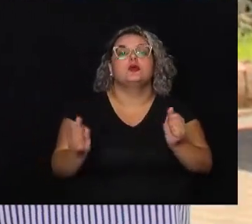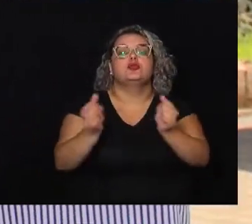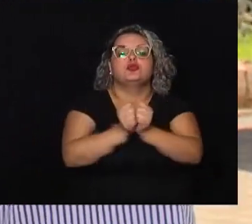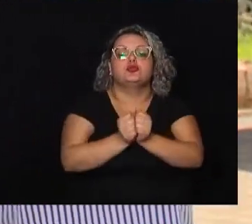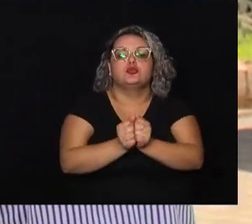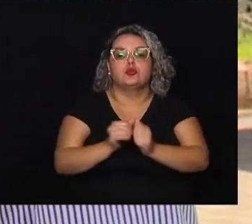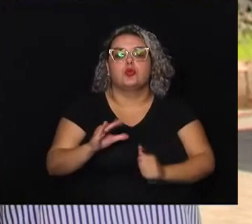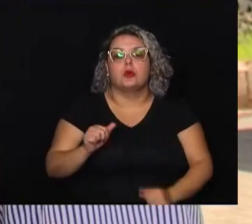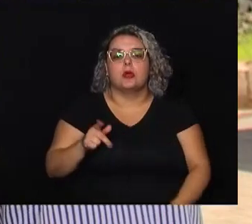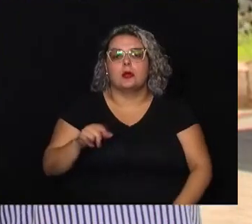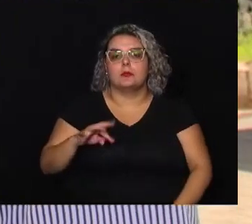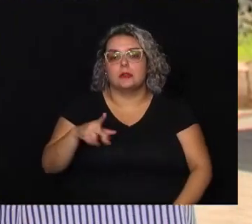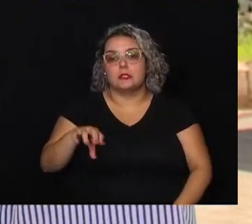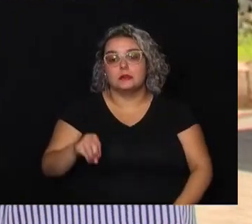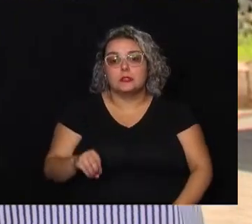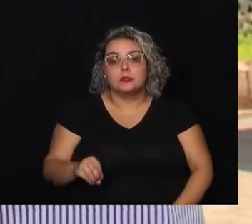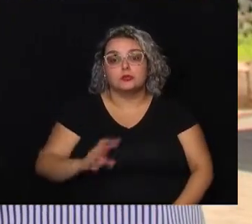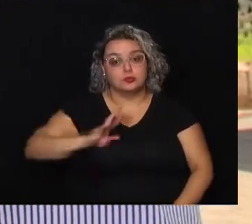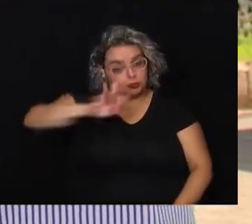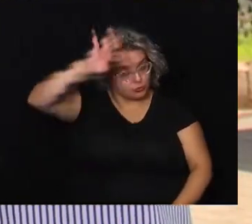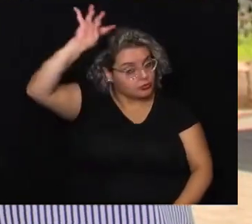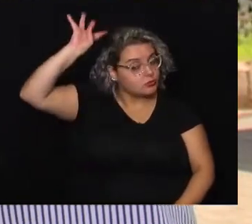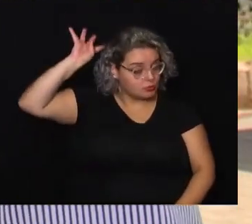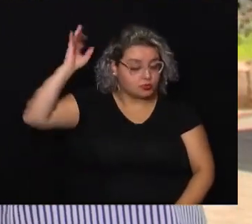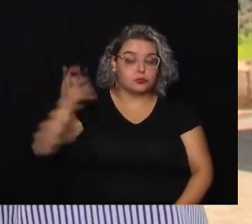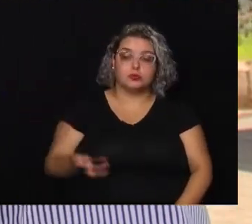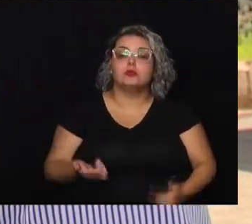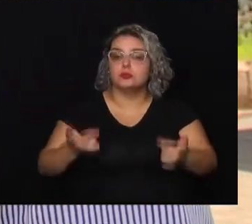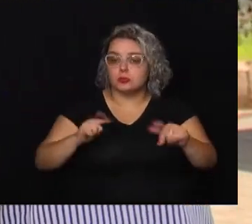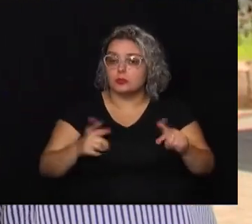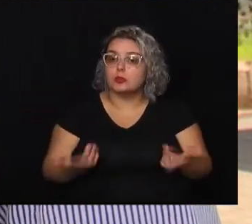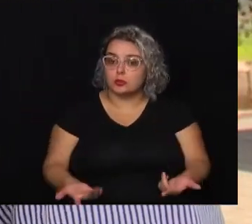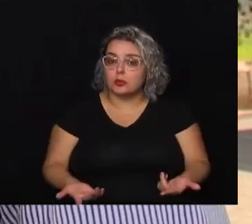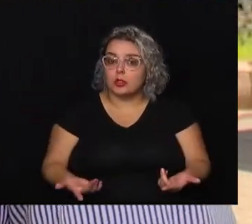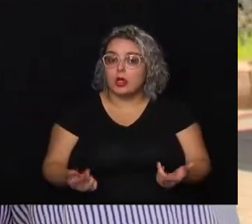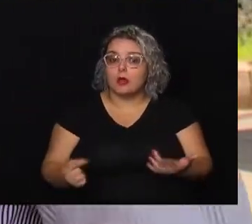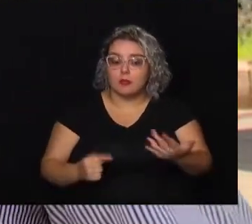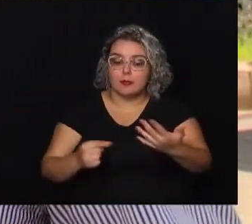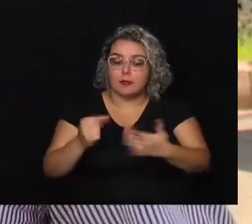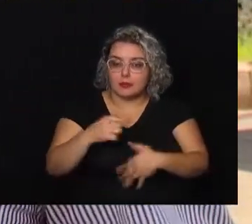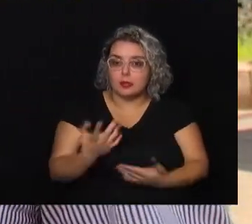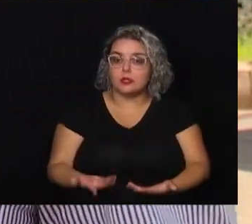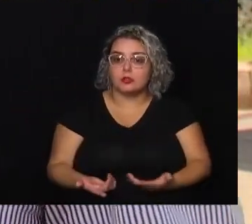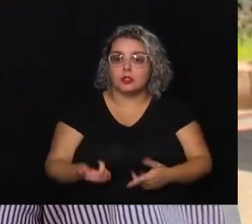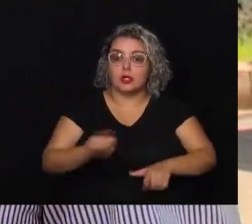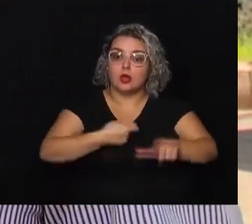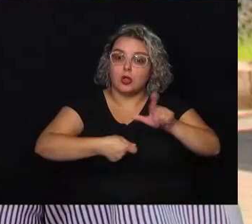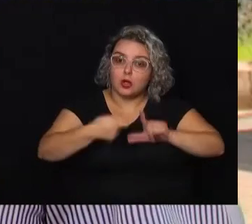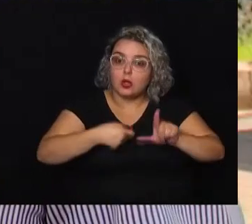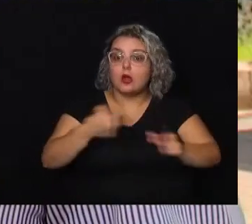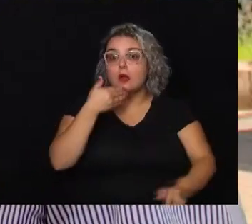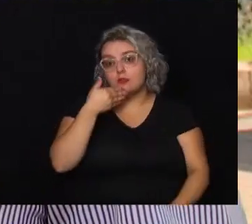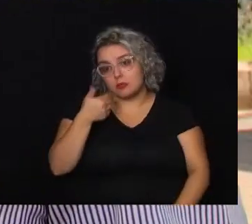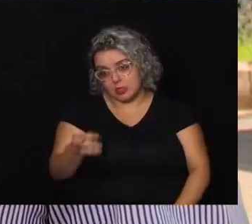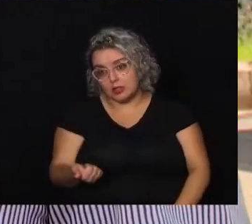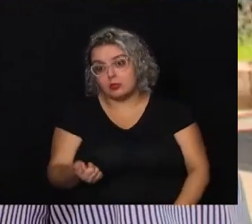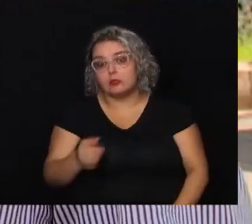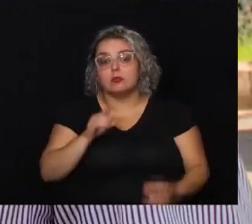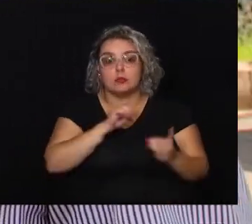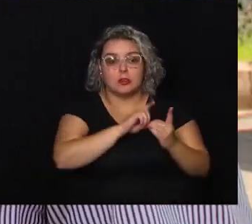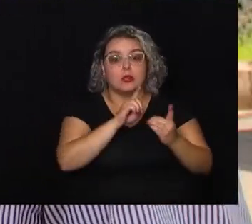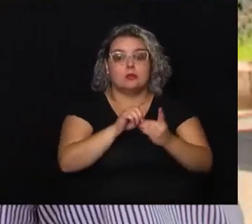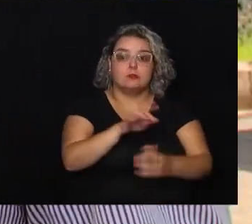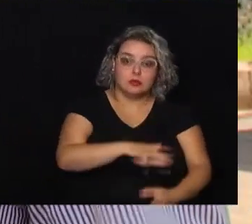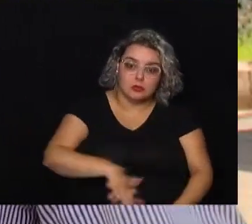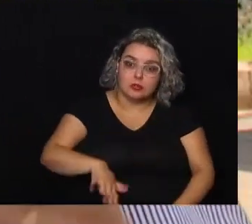capitão do Corpo de Bombeiros para ver o local que foi apontado como logisticamente melhor para atender aqui a região,